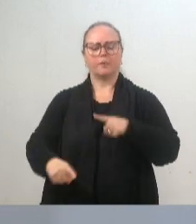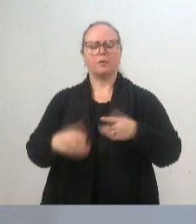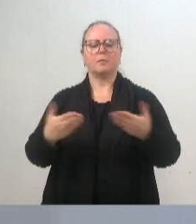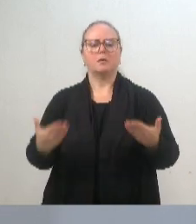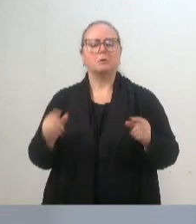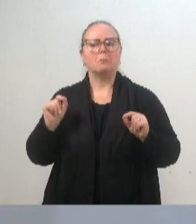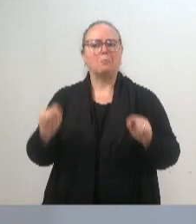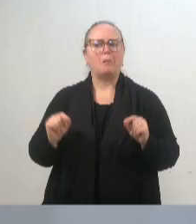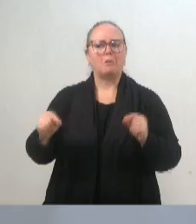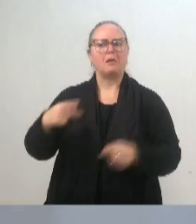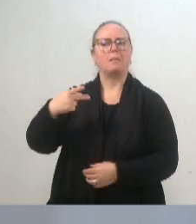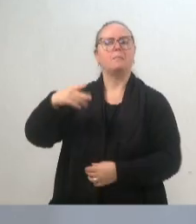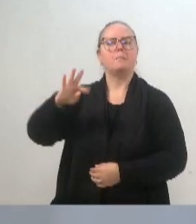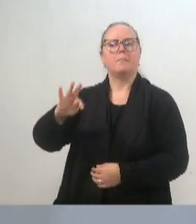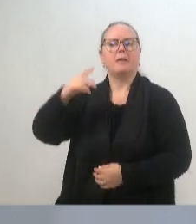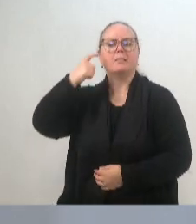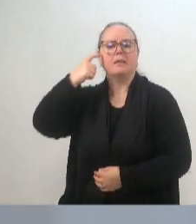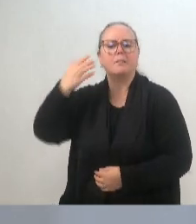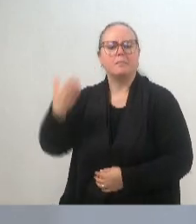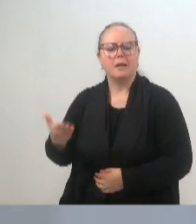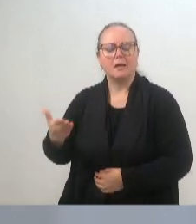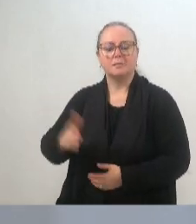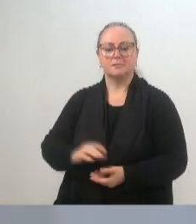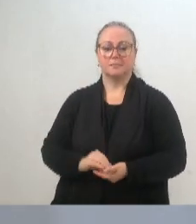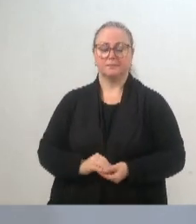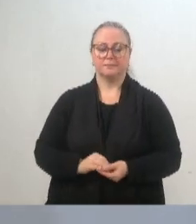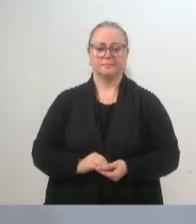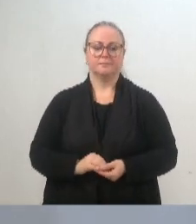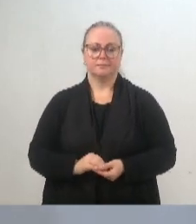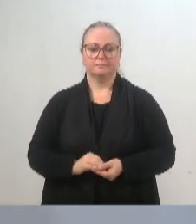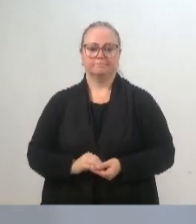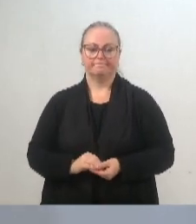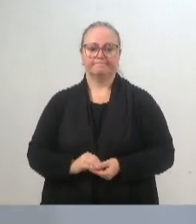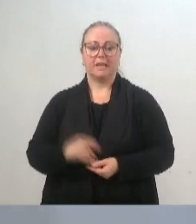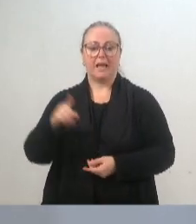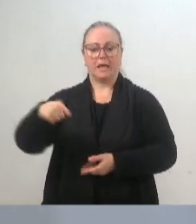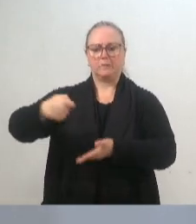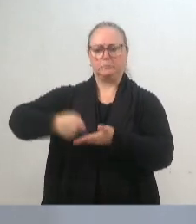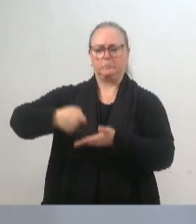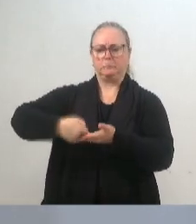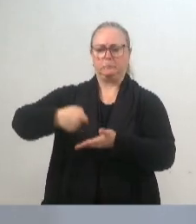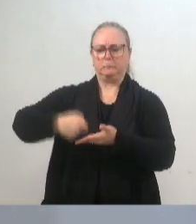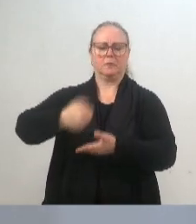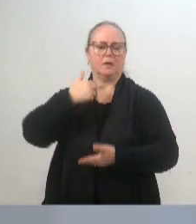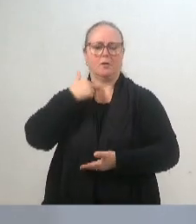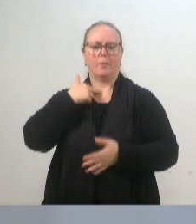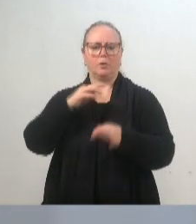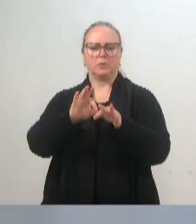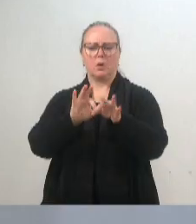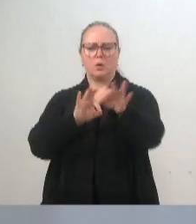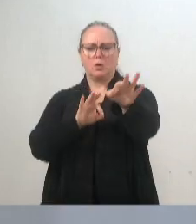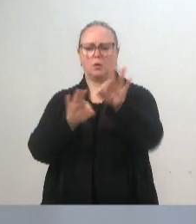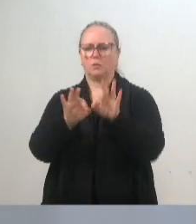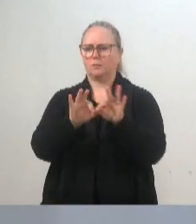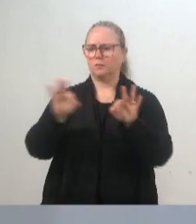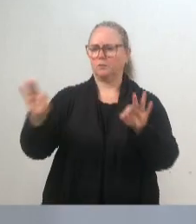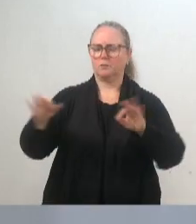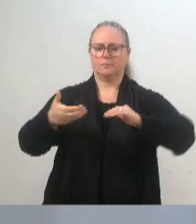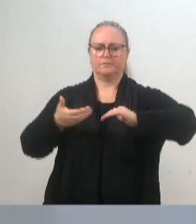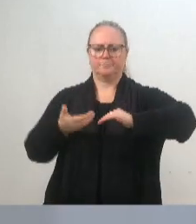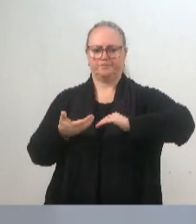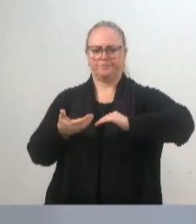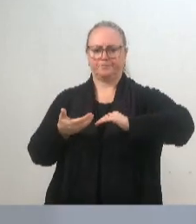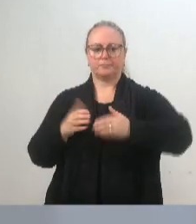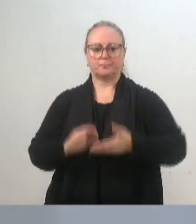ministérios e exigir que não tenha qualquer tipo de ato político ou manifestação a 1 quilômetro de unidades militares ou do Congresso Nacional? Não